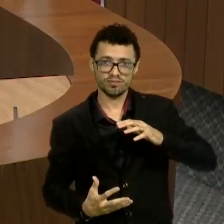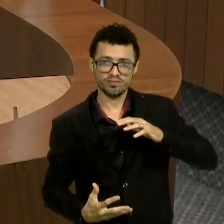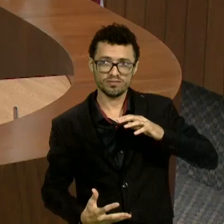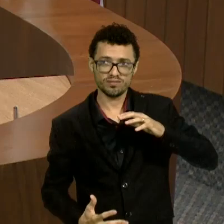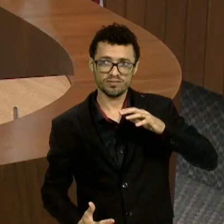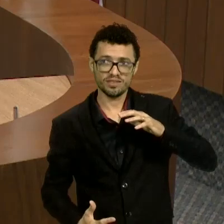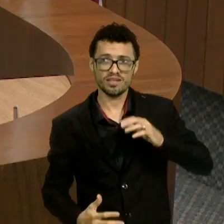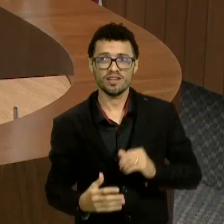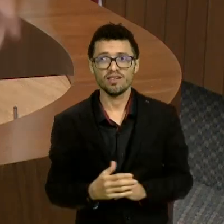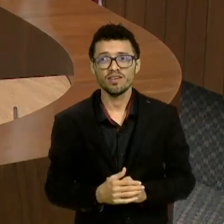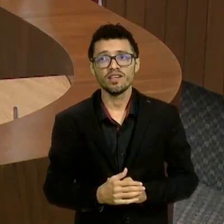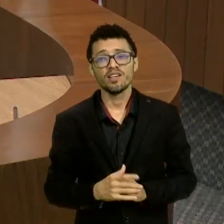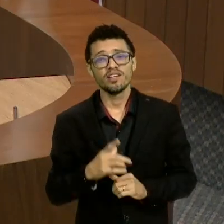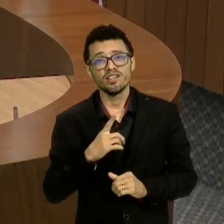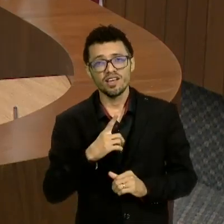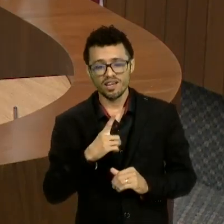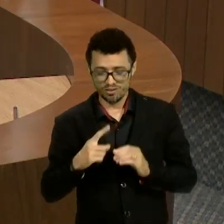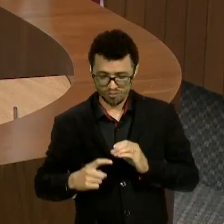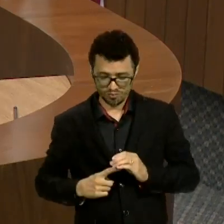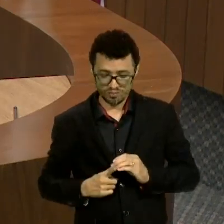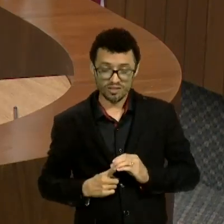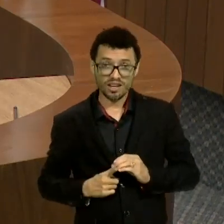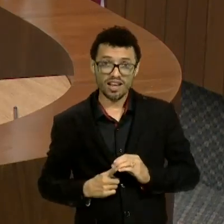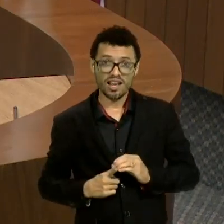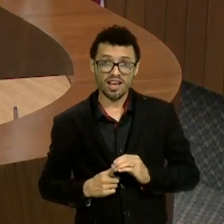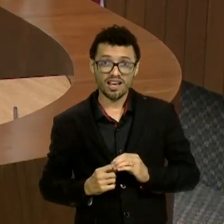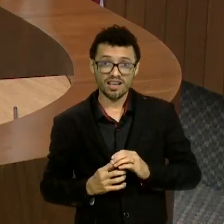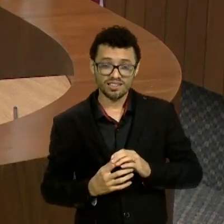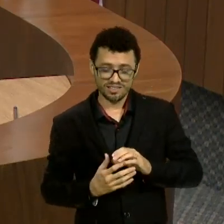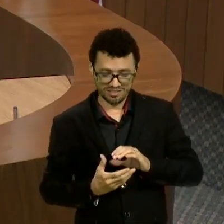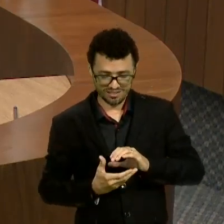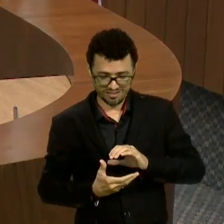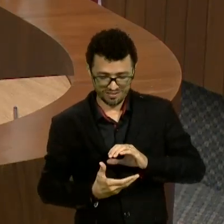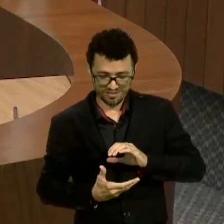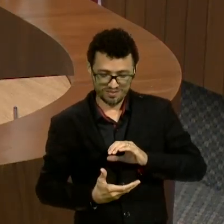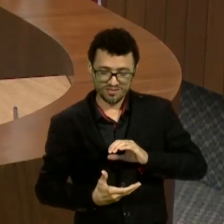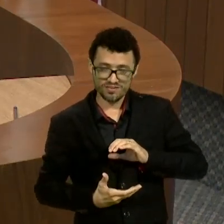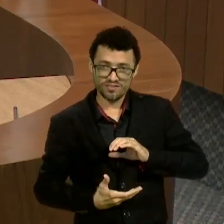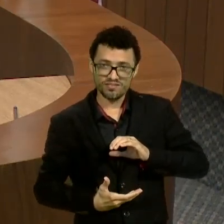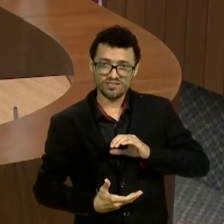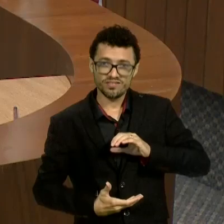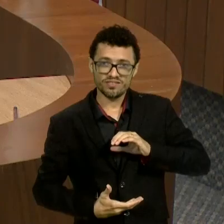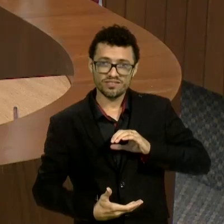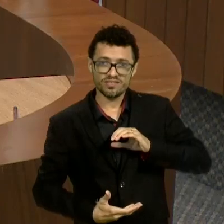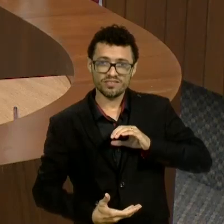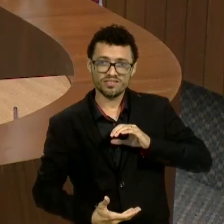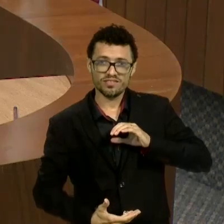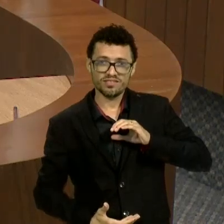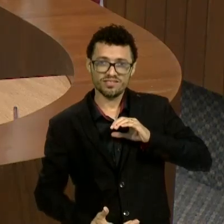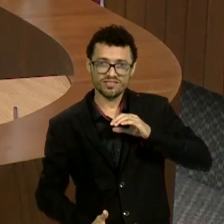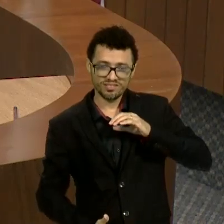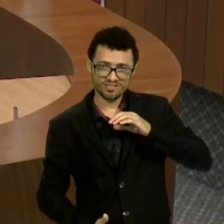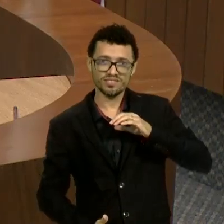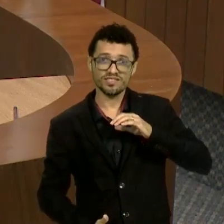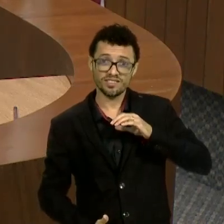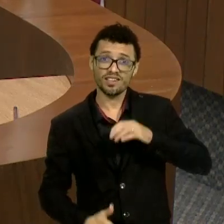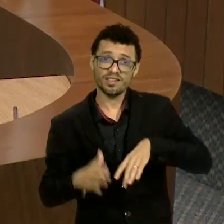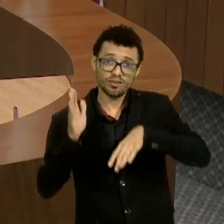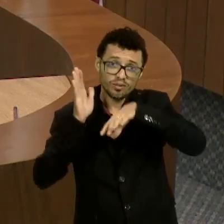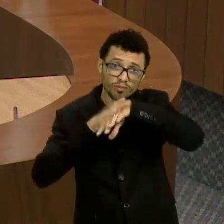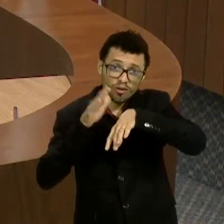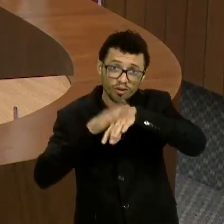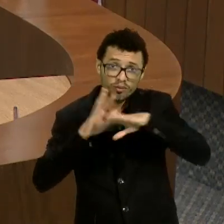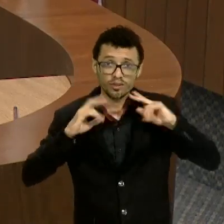o desde o zigoto até o feto é uma fase de crescimento e desenvolvimento do mesmo ser humano